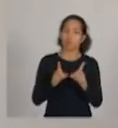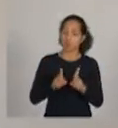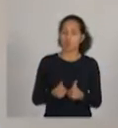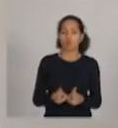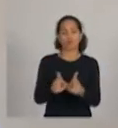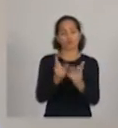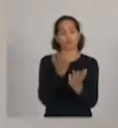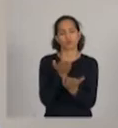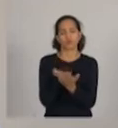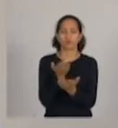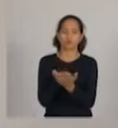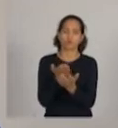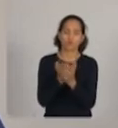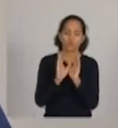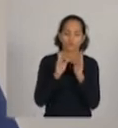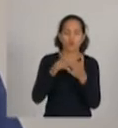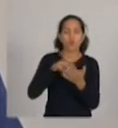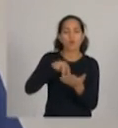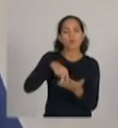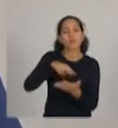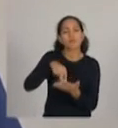continuaram os estudos da dança